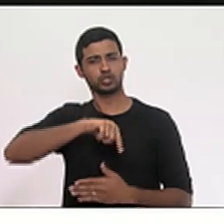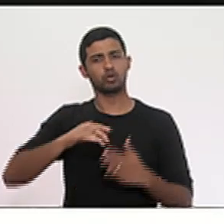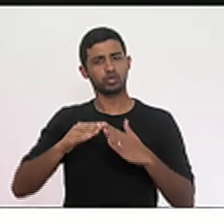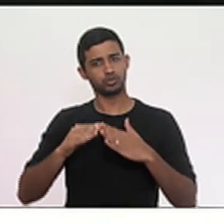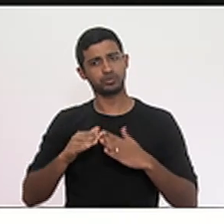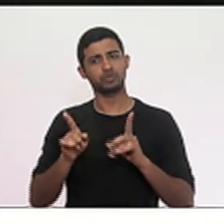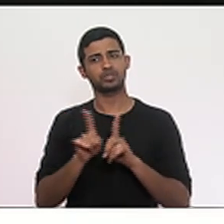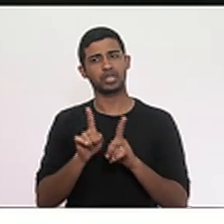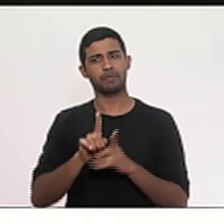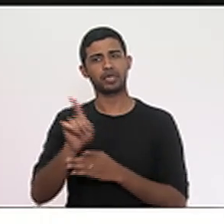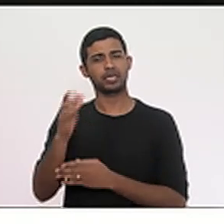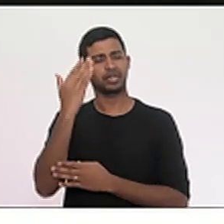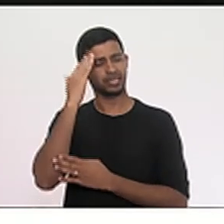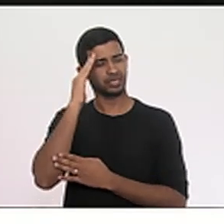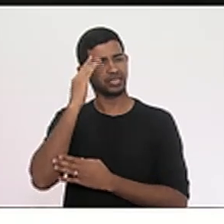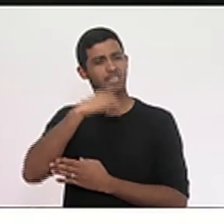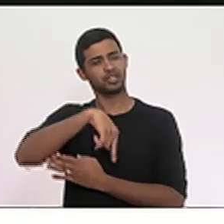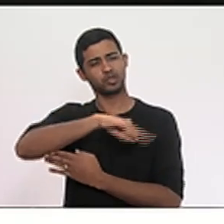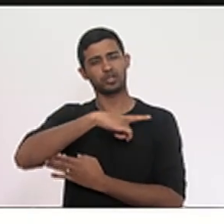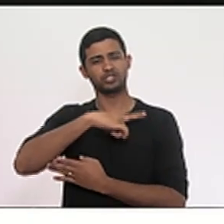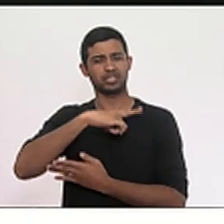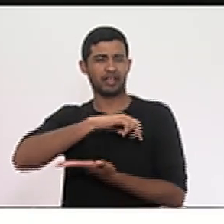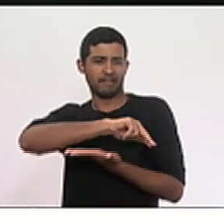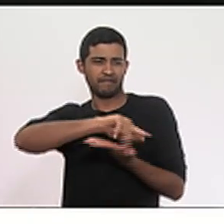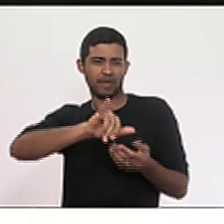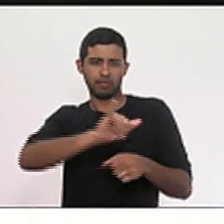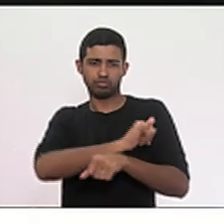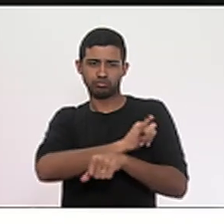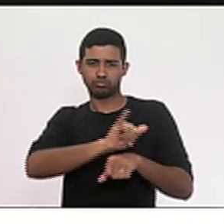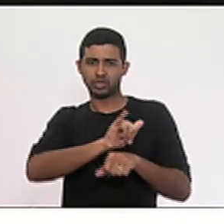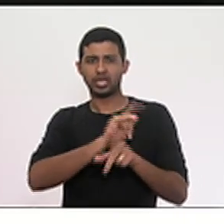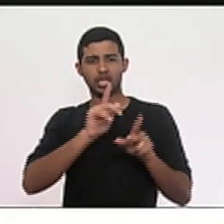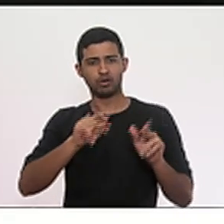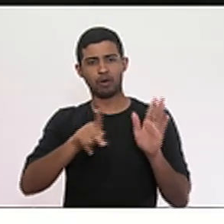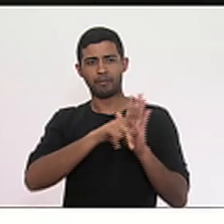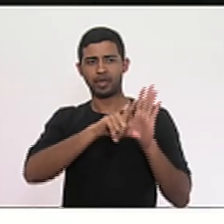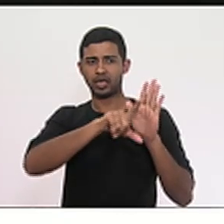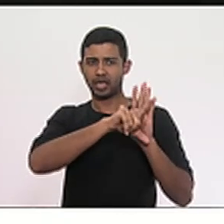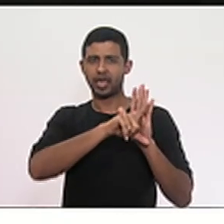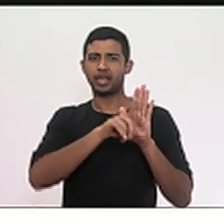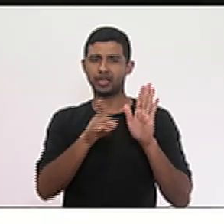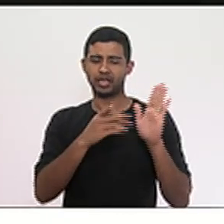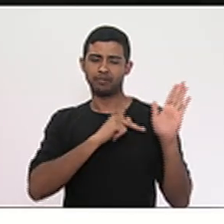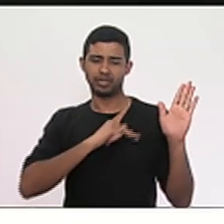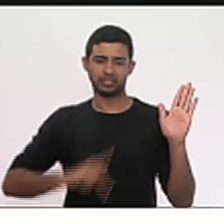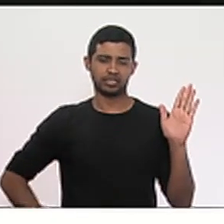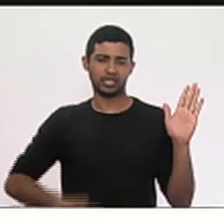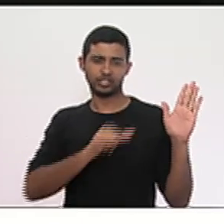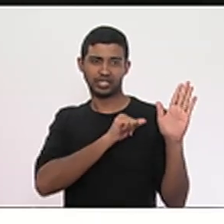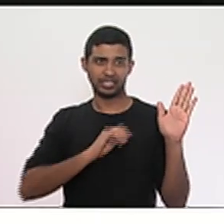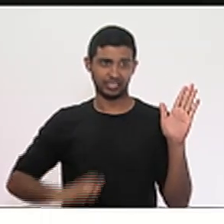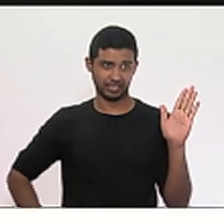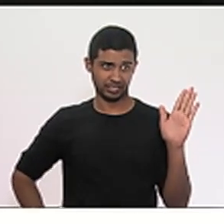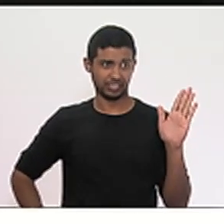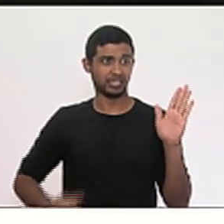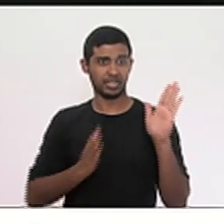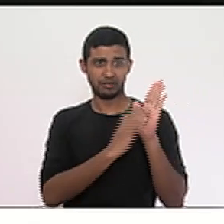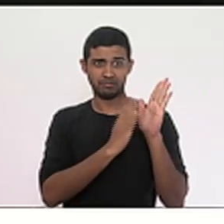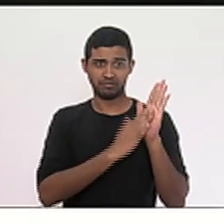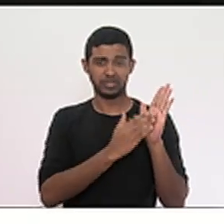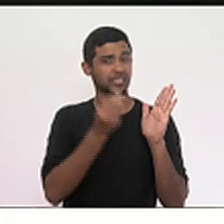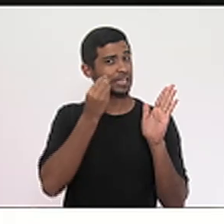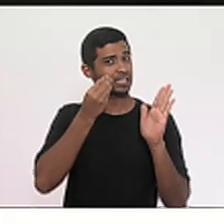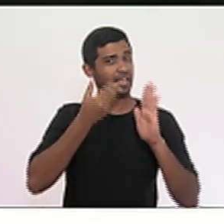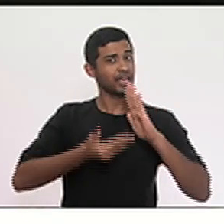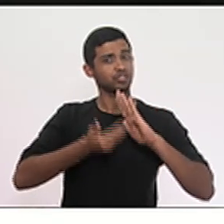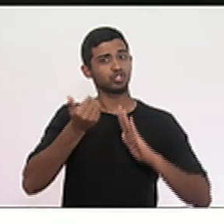vai entender que a gente tem outros artifícios, como esse PL do nosso presidente André Siciliano, para tentar tirar o